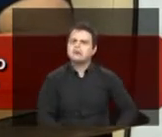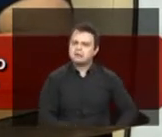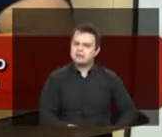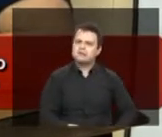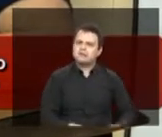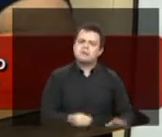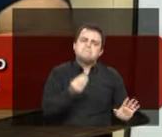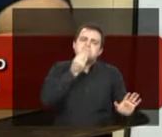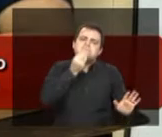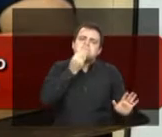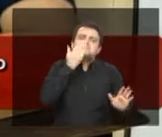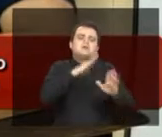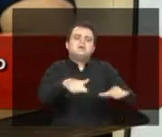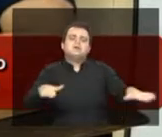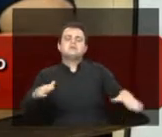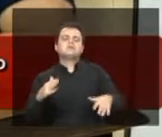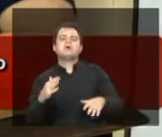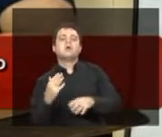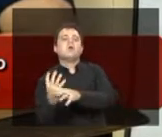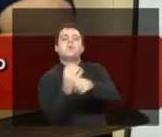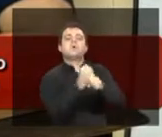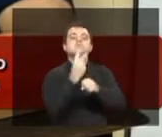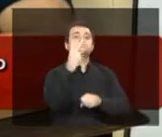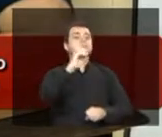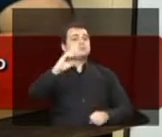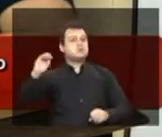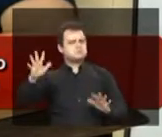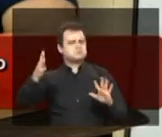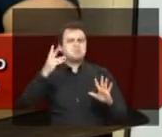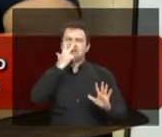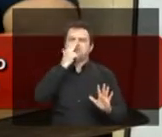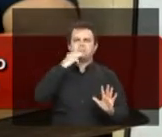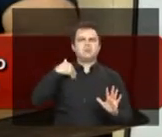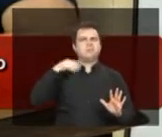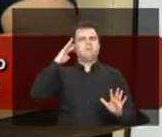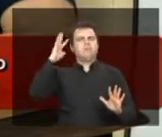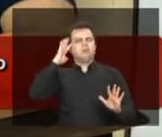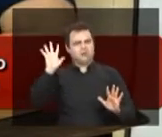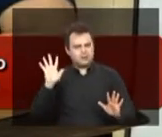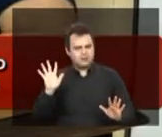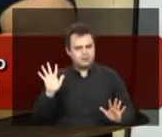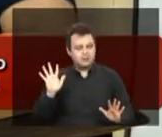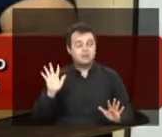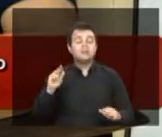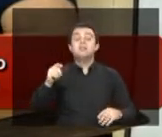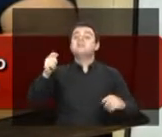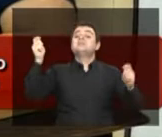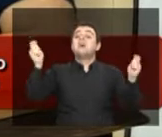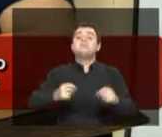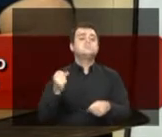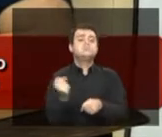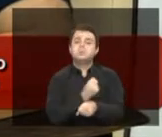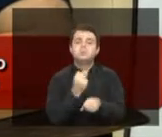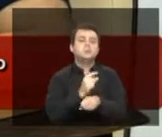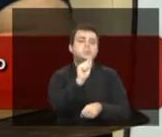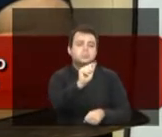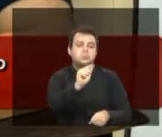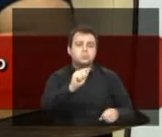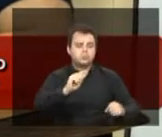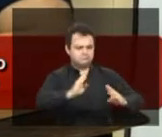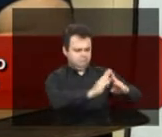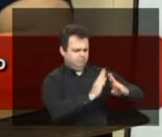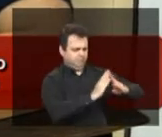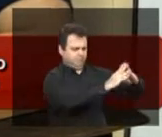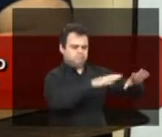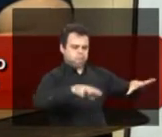Isso aí para mais de 200 crianças, se não me falha a memória. Daria para construir também cerca de 4